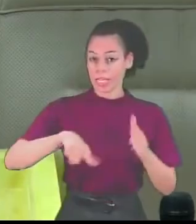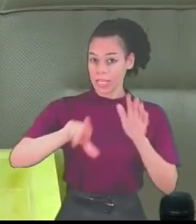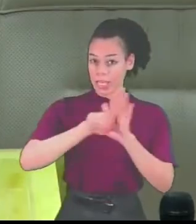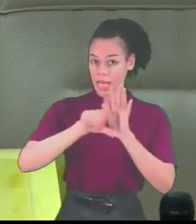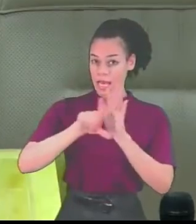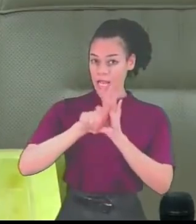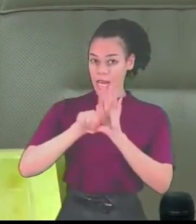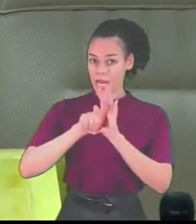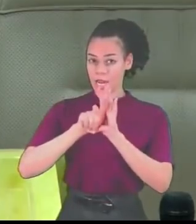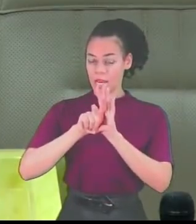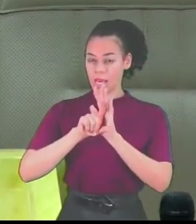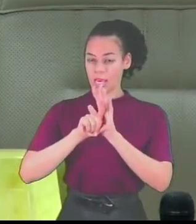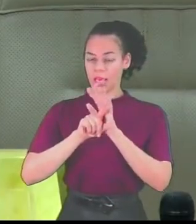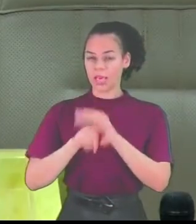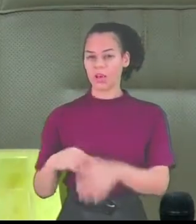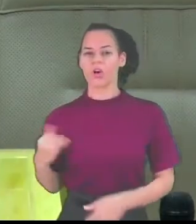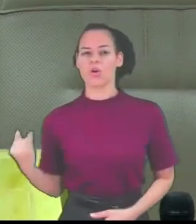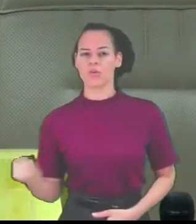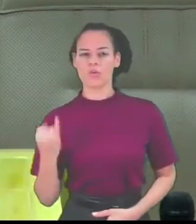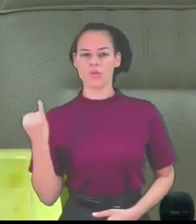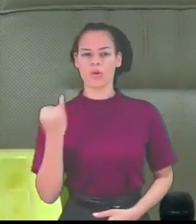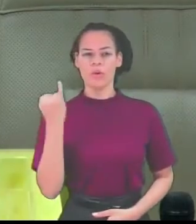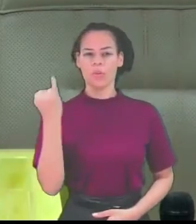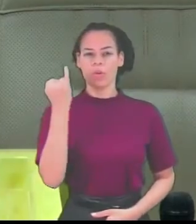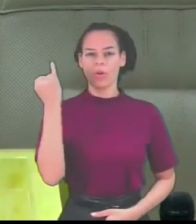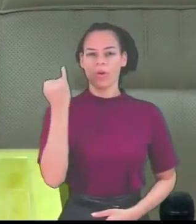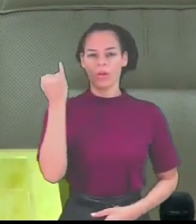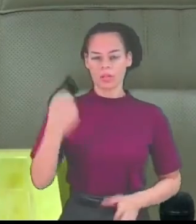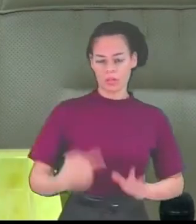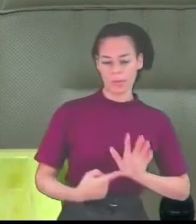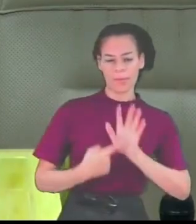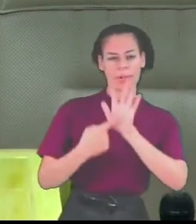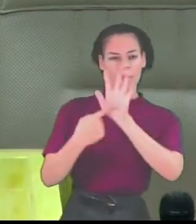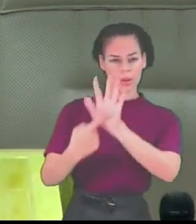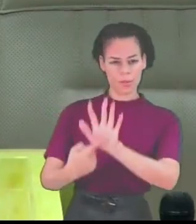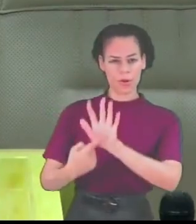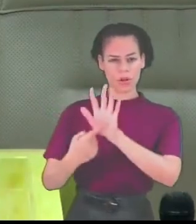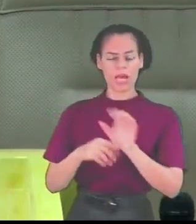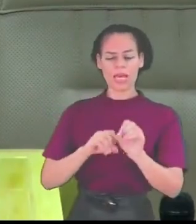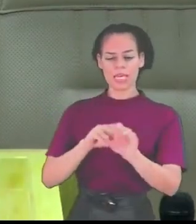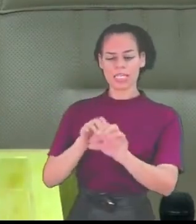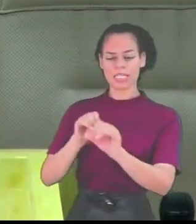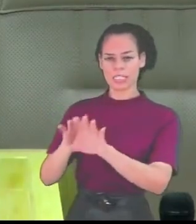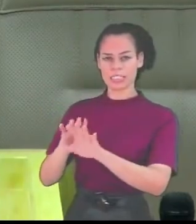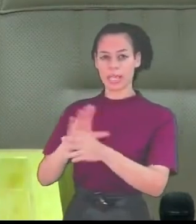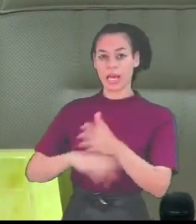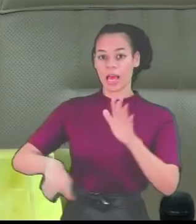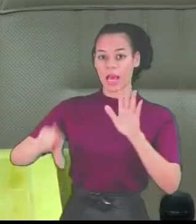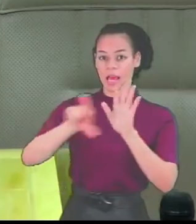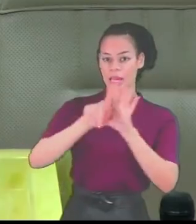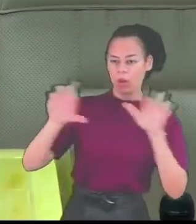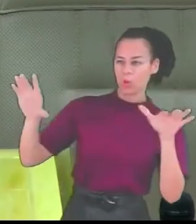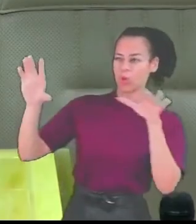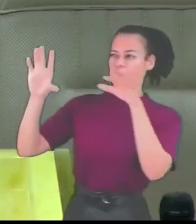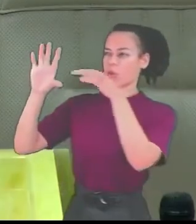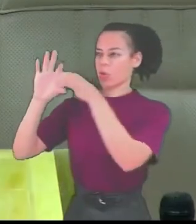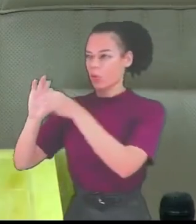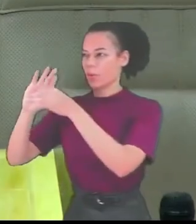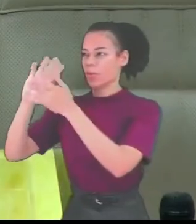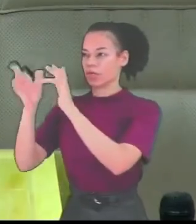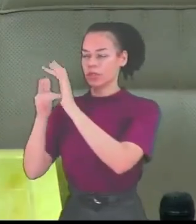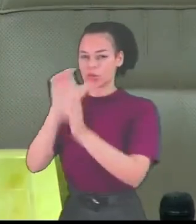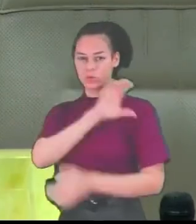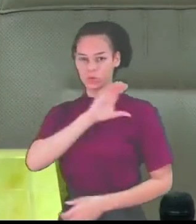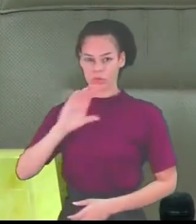Serviu de aio de condutor a lei trouxe o homem até Cristo quando veio